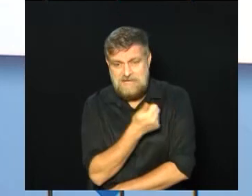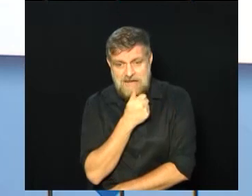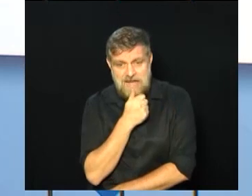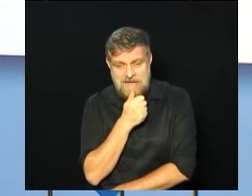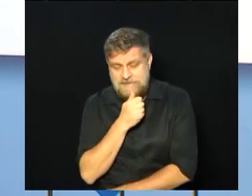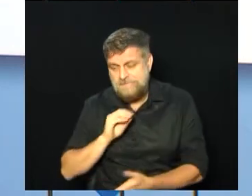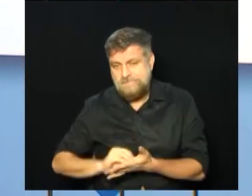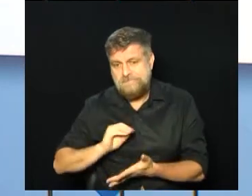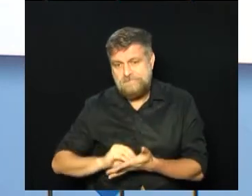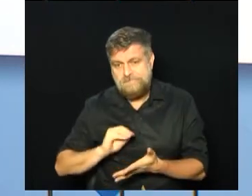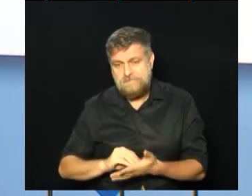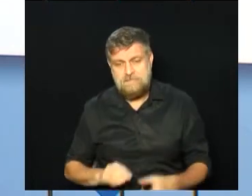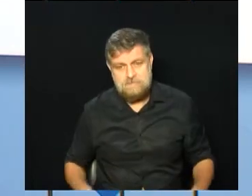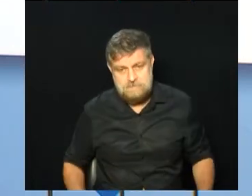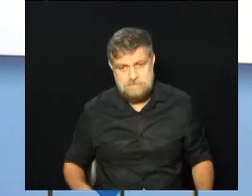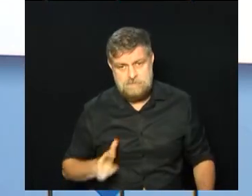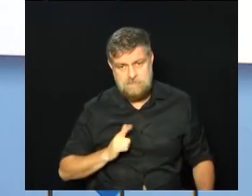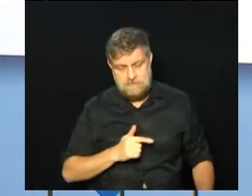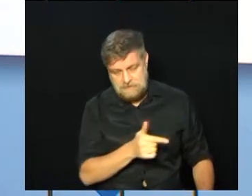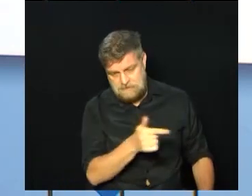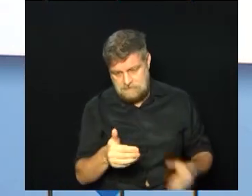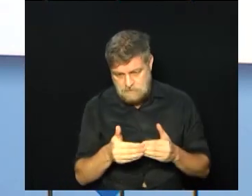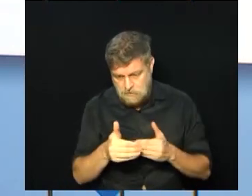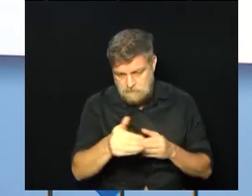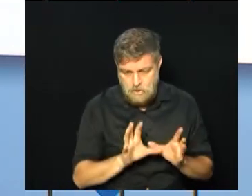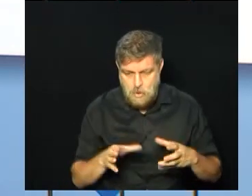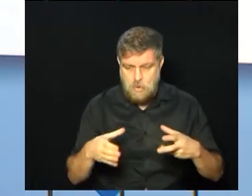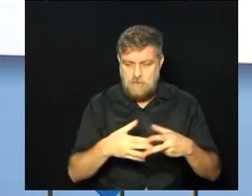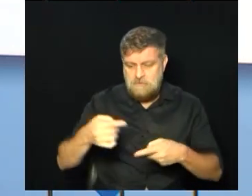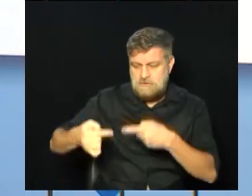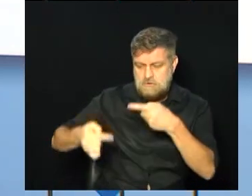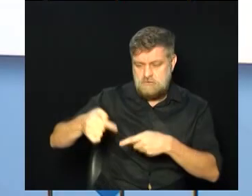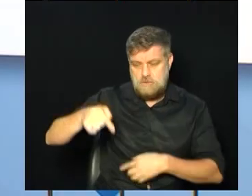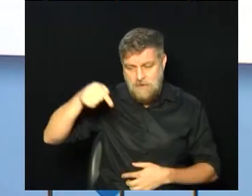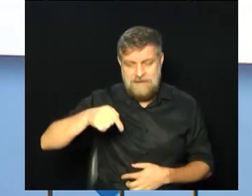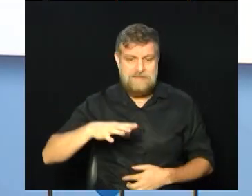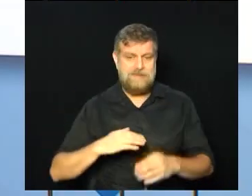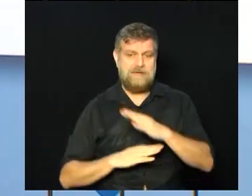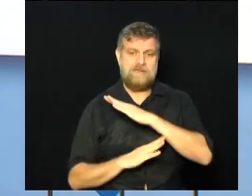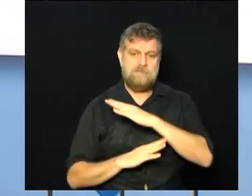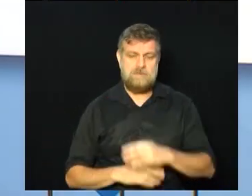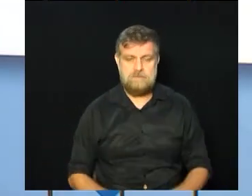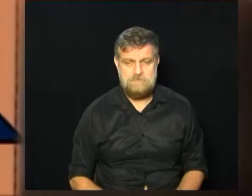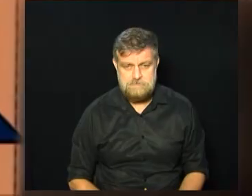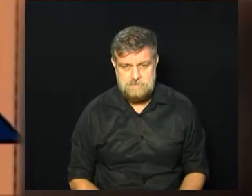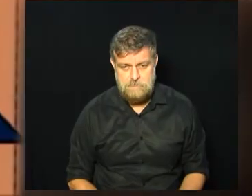a Covid-19. No início da semana, a comissão discutiu o tema aqui no Legislativo.